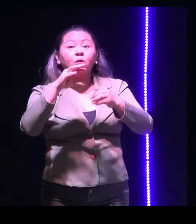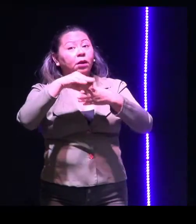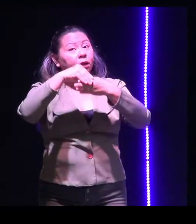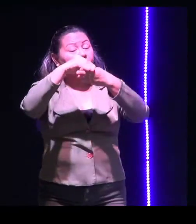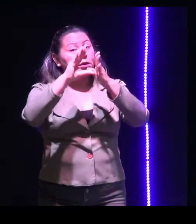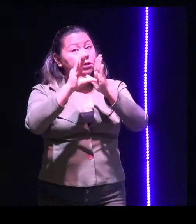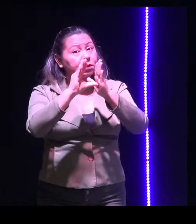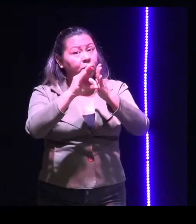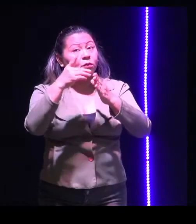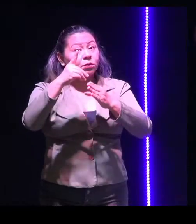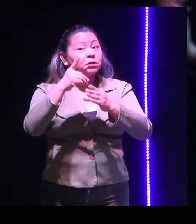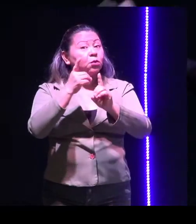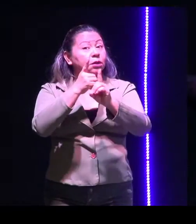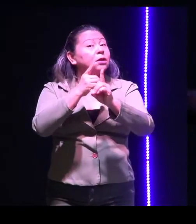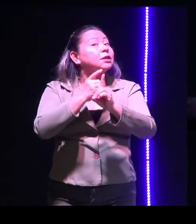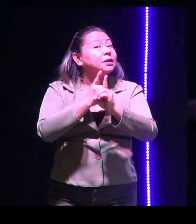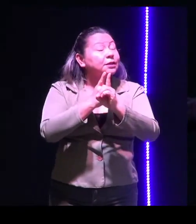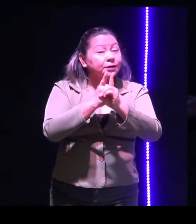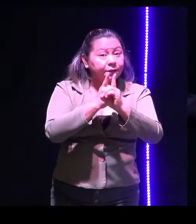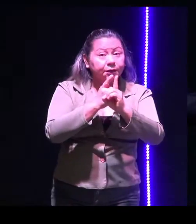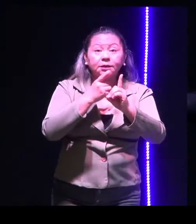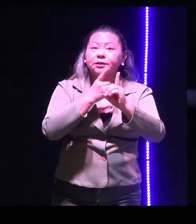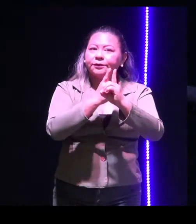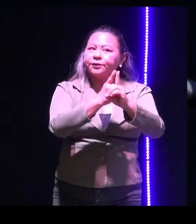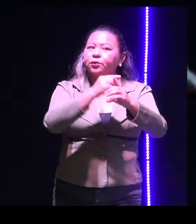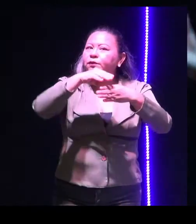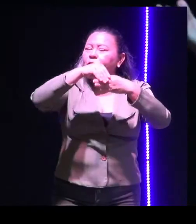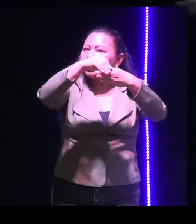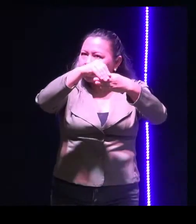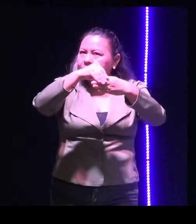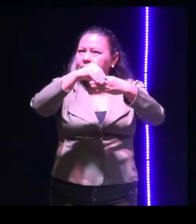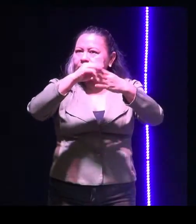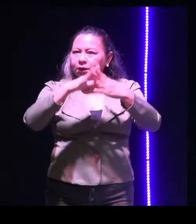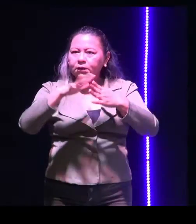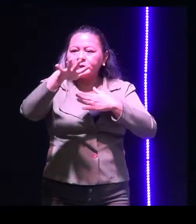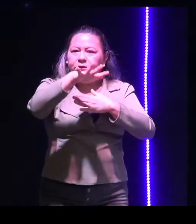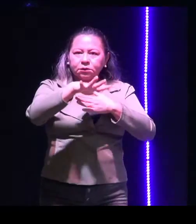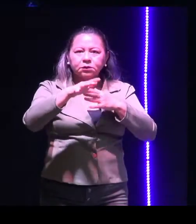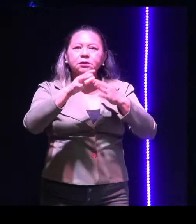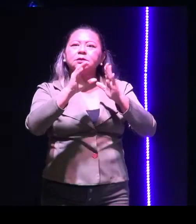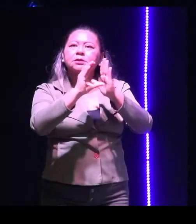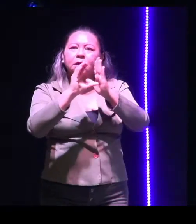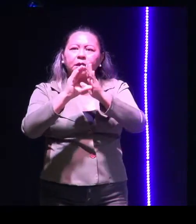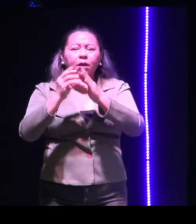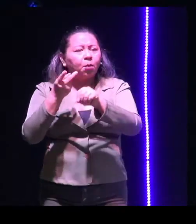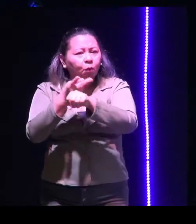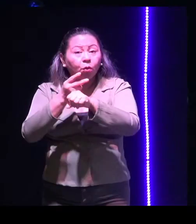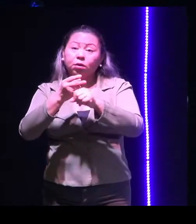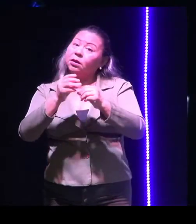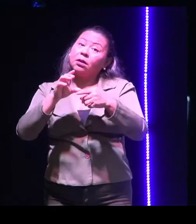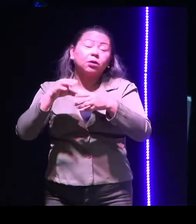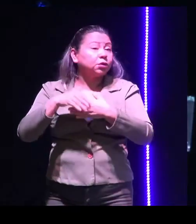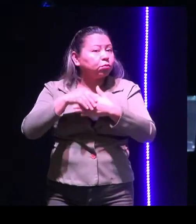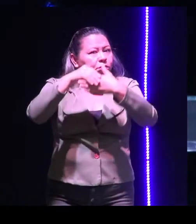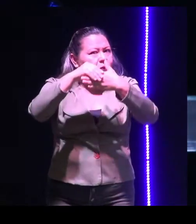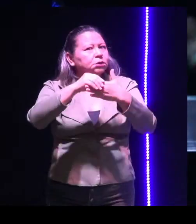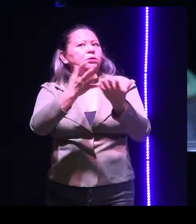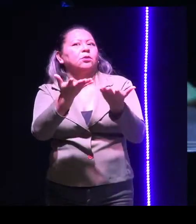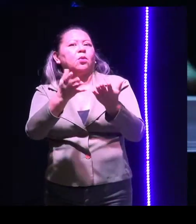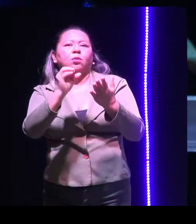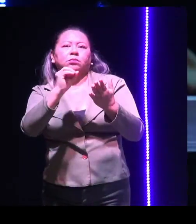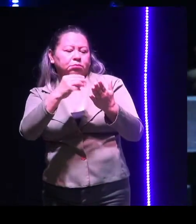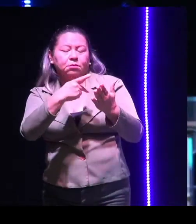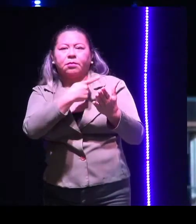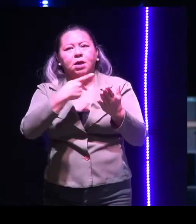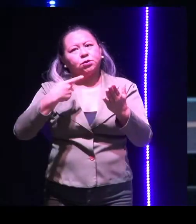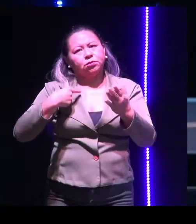célula, seu supervisor de setor, seus pastores. Não é para todo mundo, é que procure um deles. Procure alguém e confesse o seu